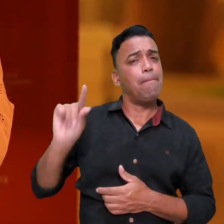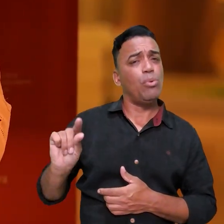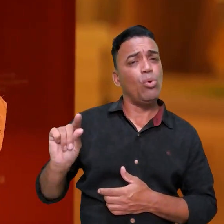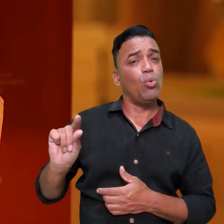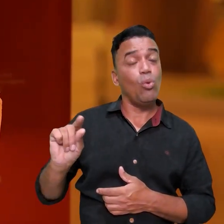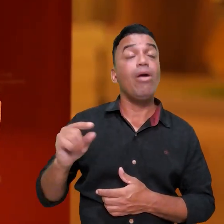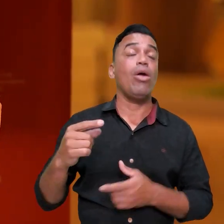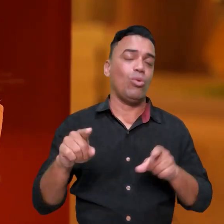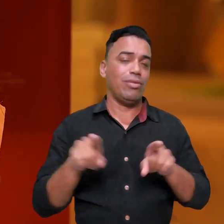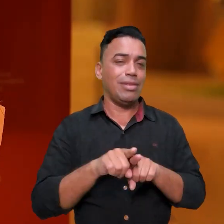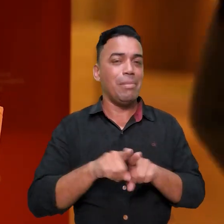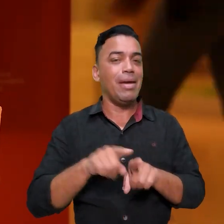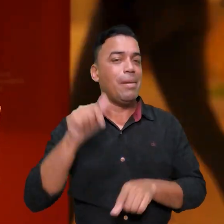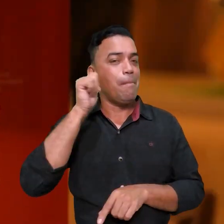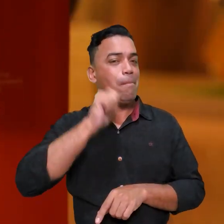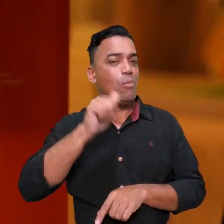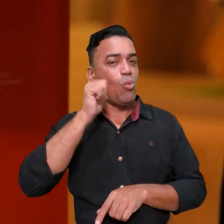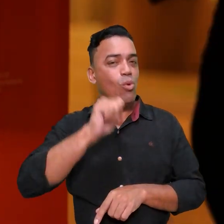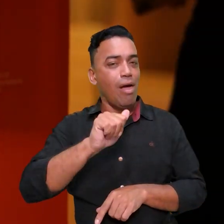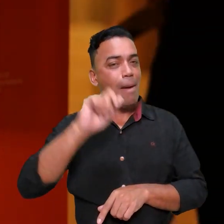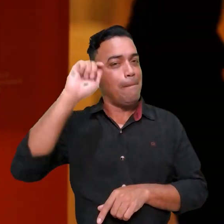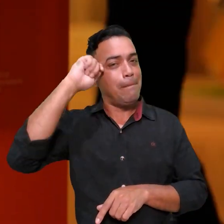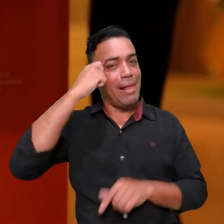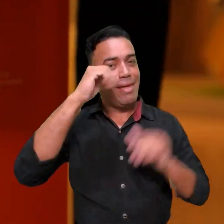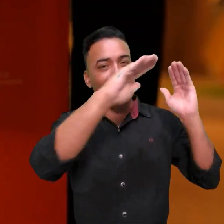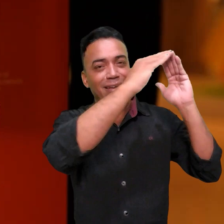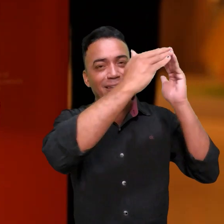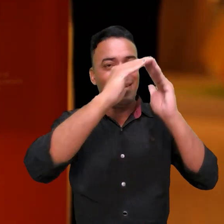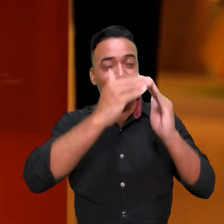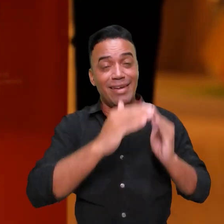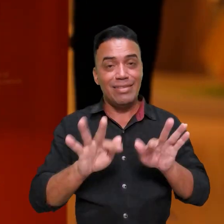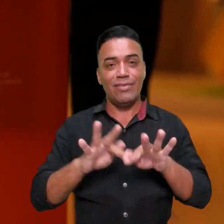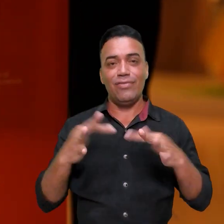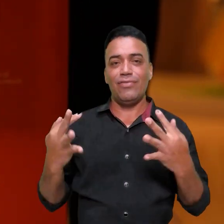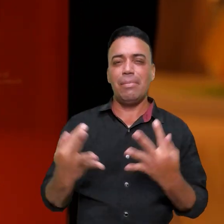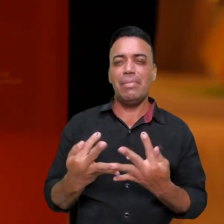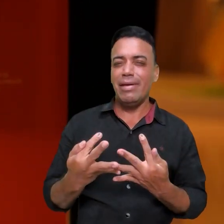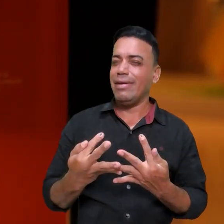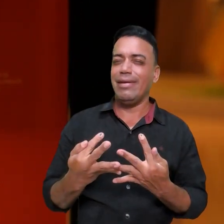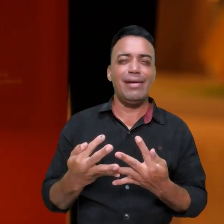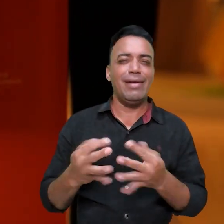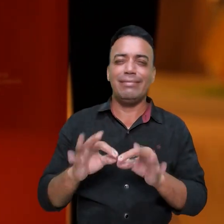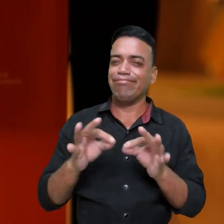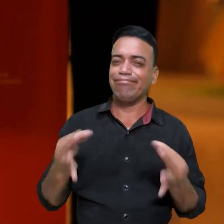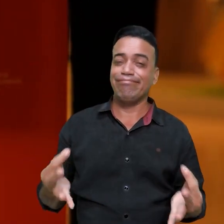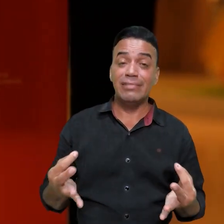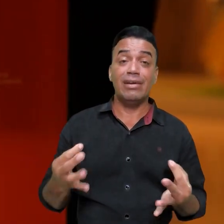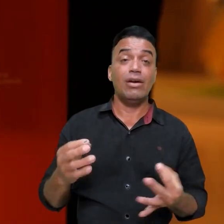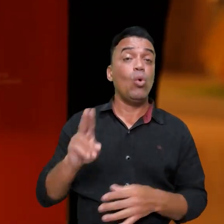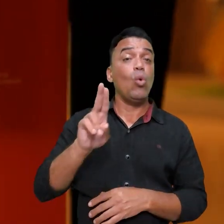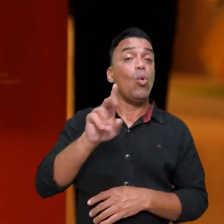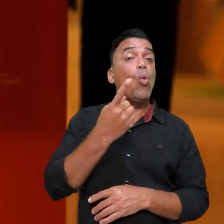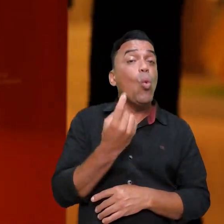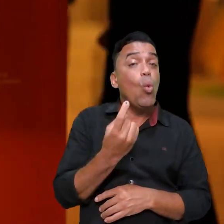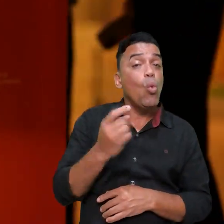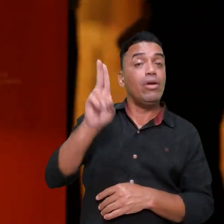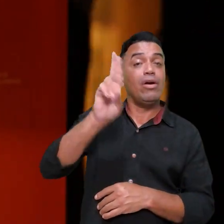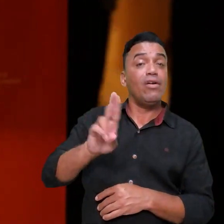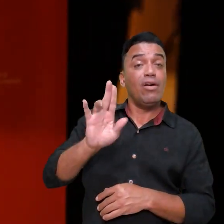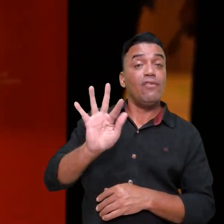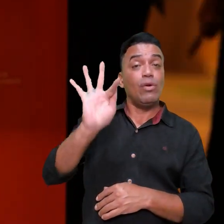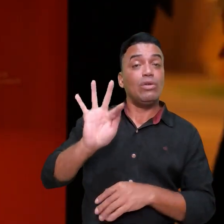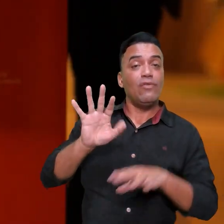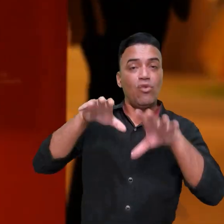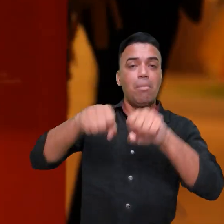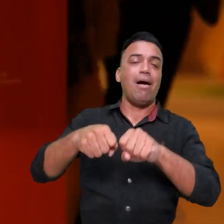Eu sou também uma mulher periférica, preta, de uma família também semi-analfabeta e a única universitária de todas as